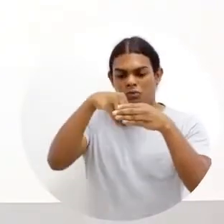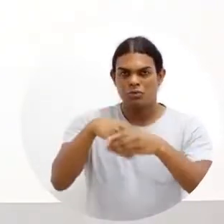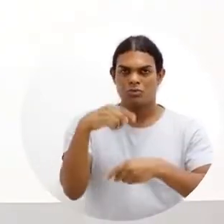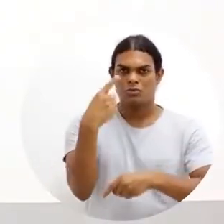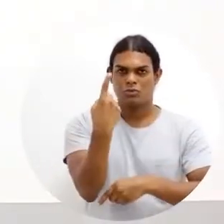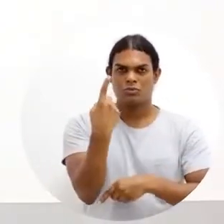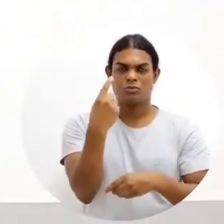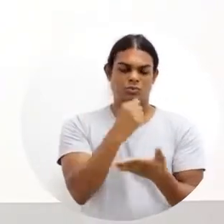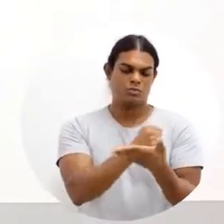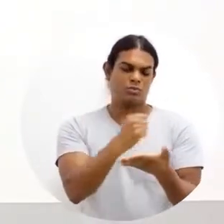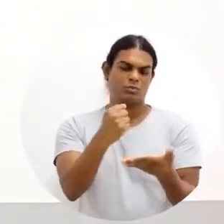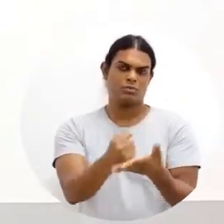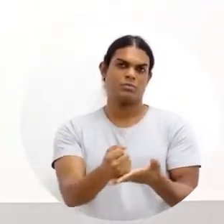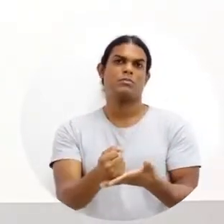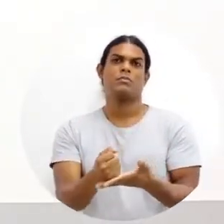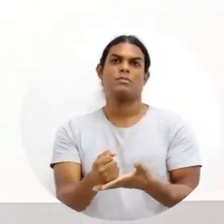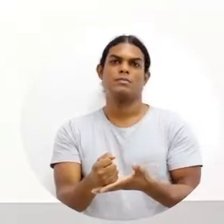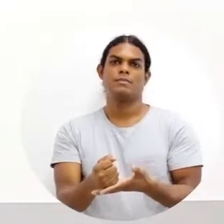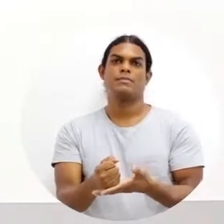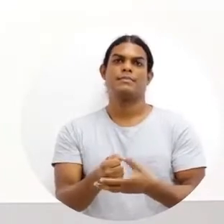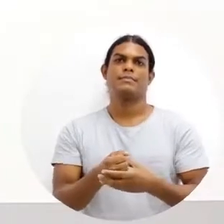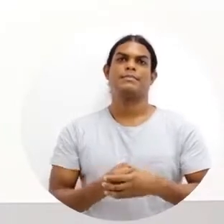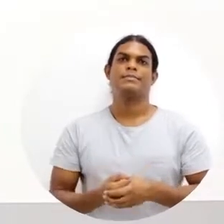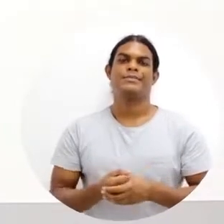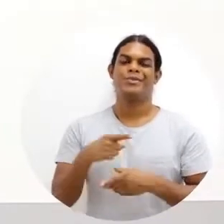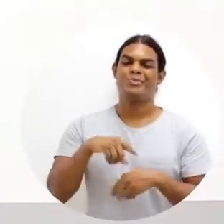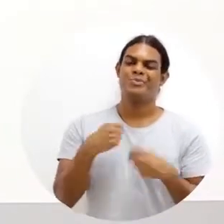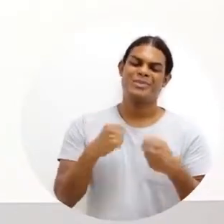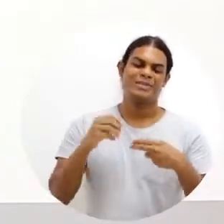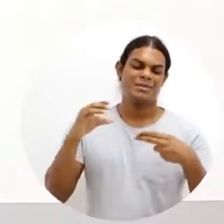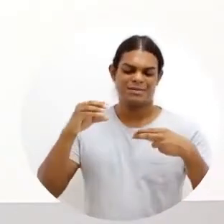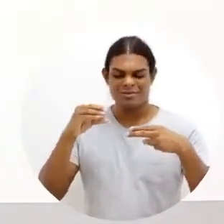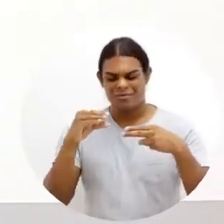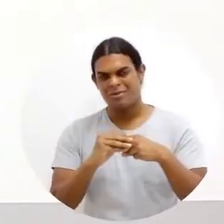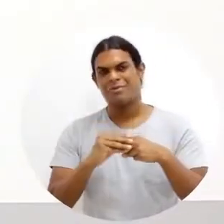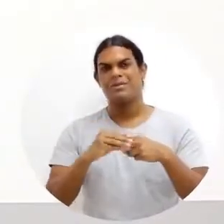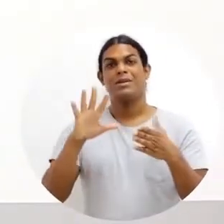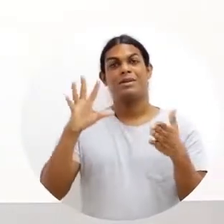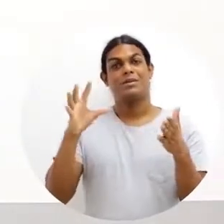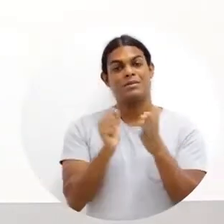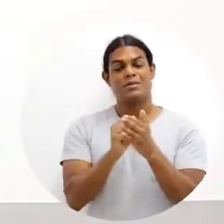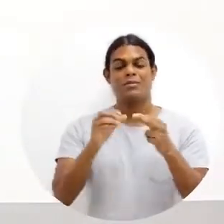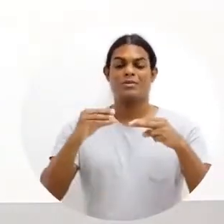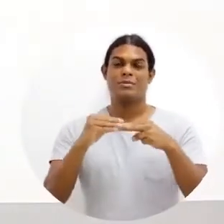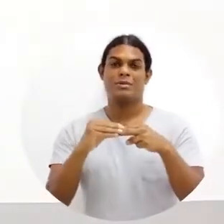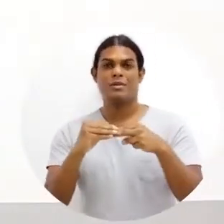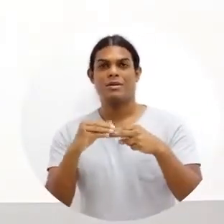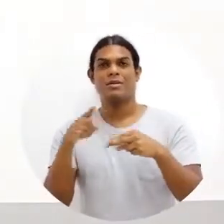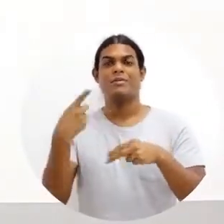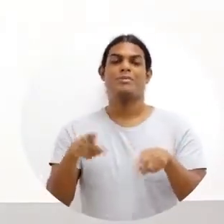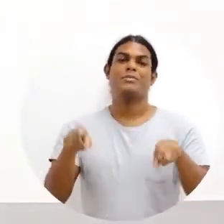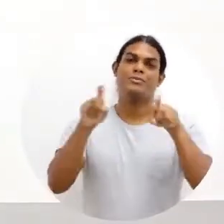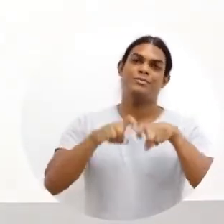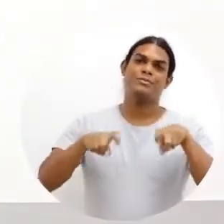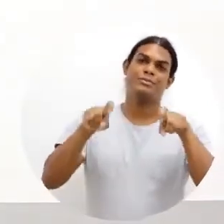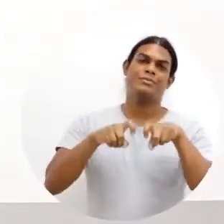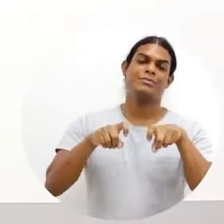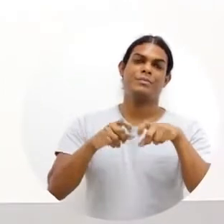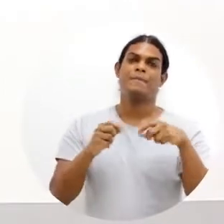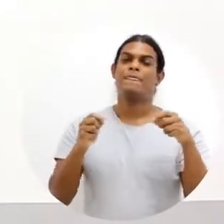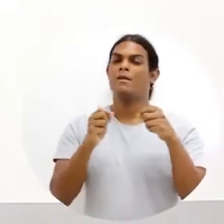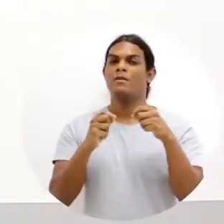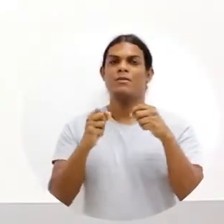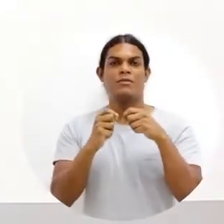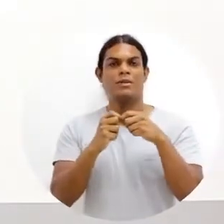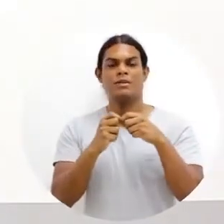documento. Então, para que isso não fique sendo salvo no pendrive, colocado no computador, você pode fazer isso por meio da Web 2.0,